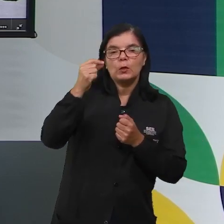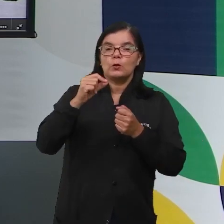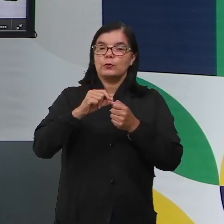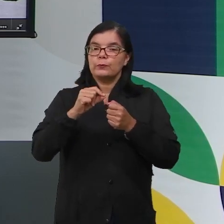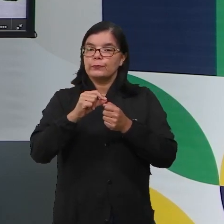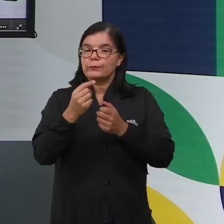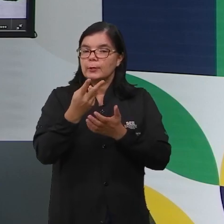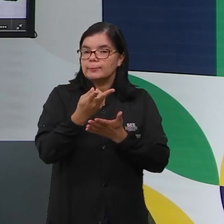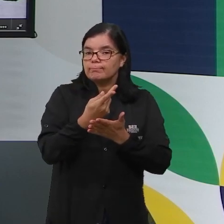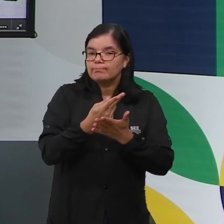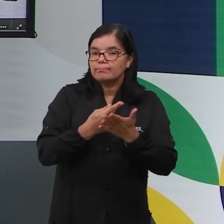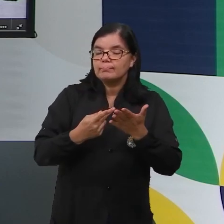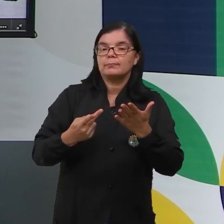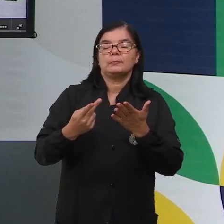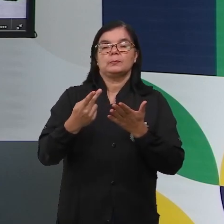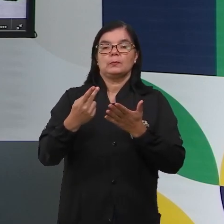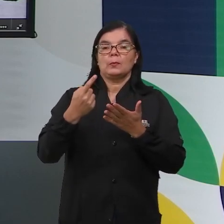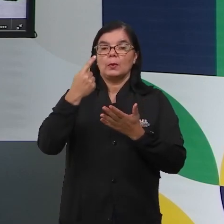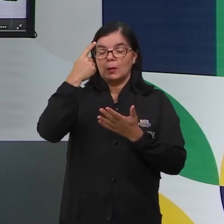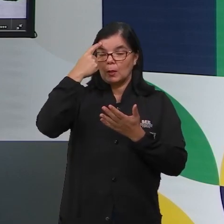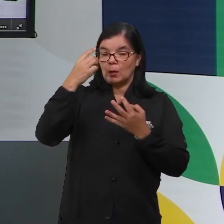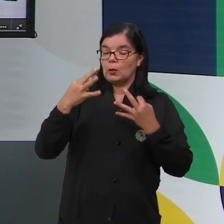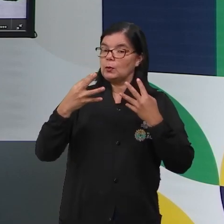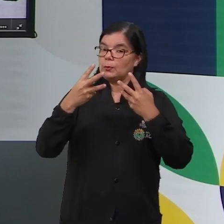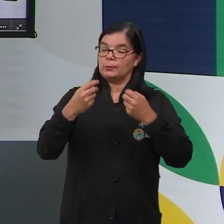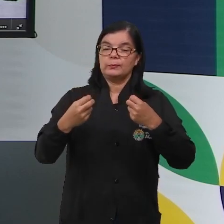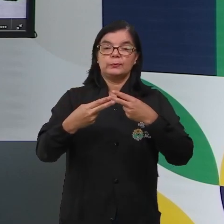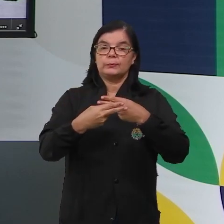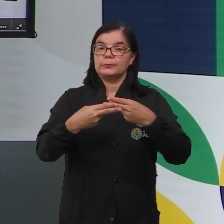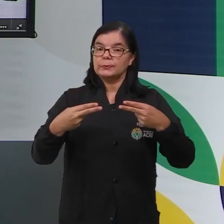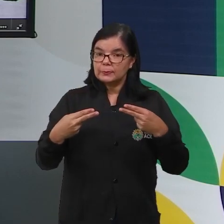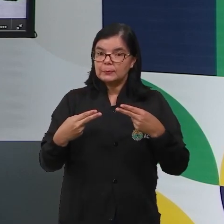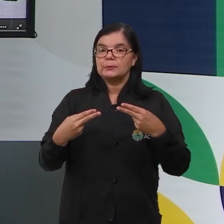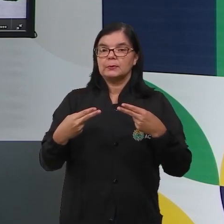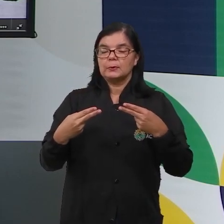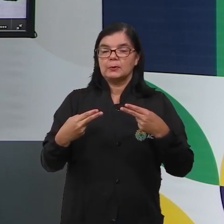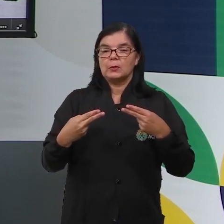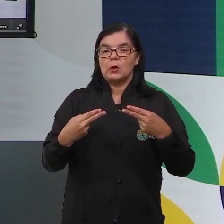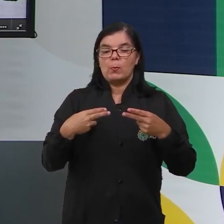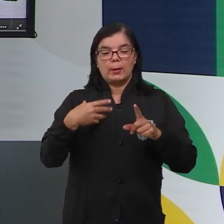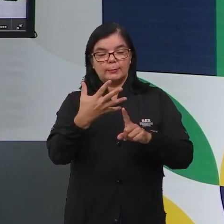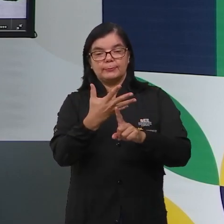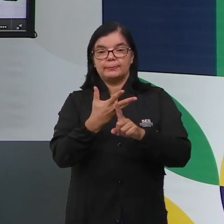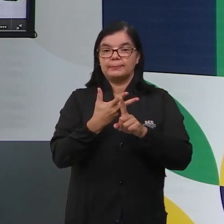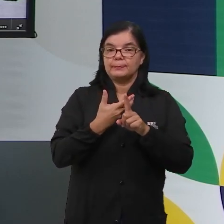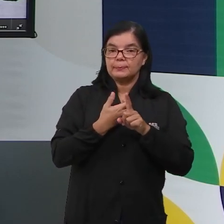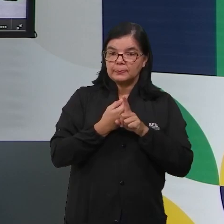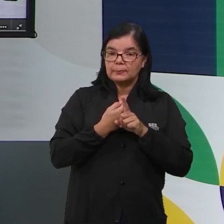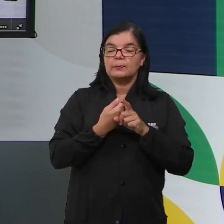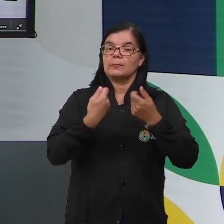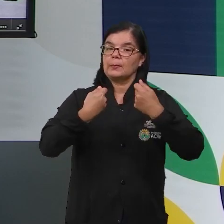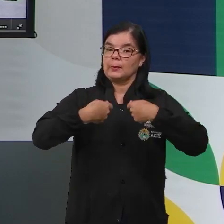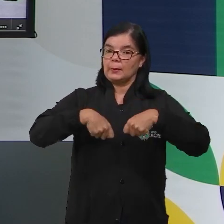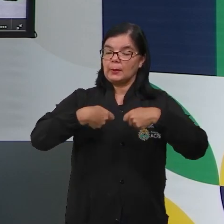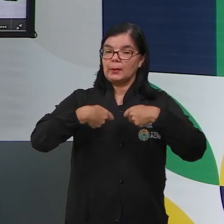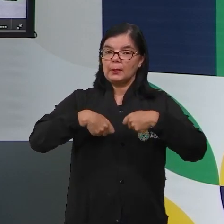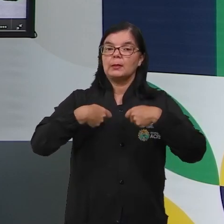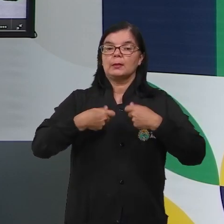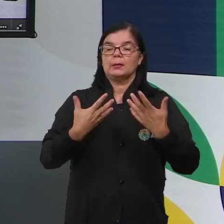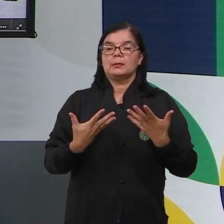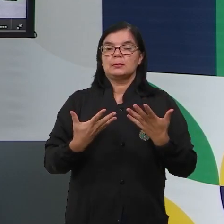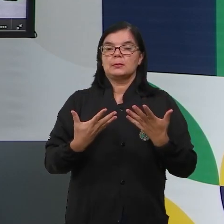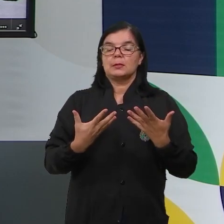obra. Então, a forma que você dispõe todos os objetos, as suas obras, ela